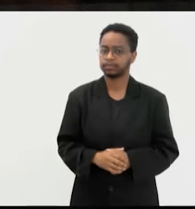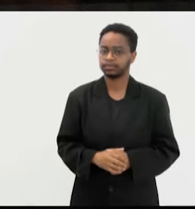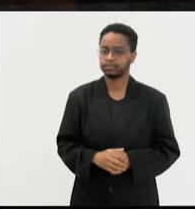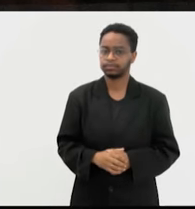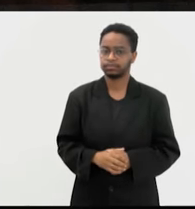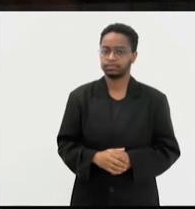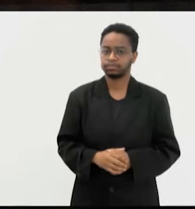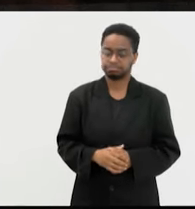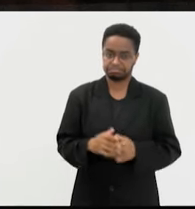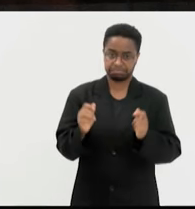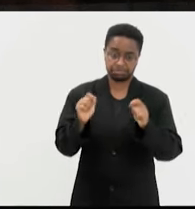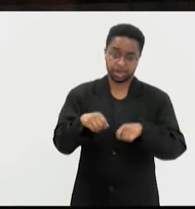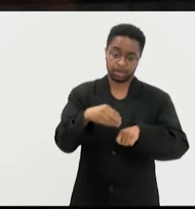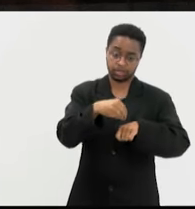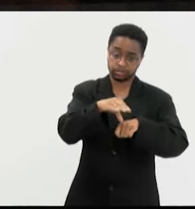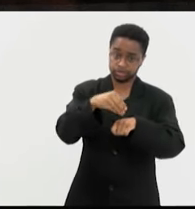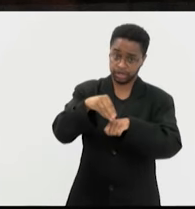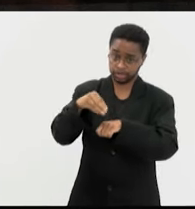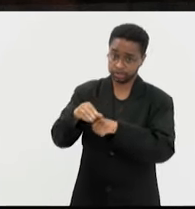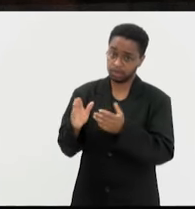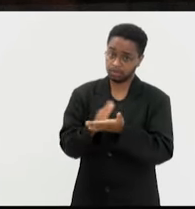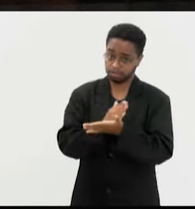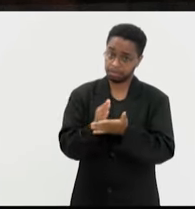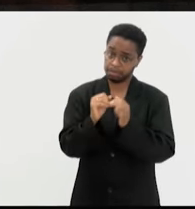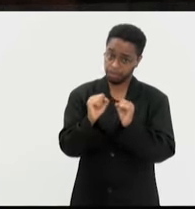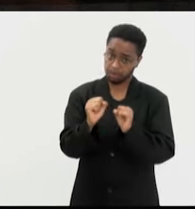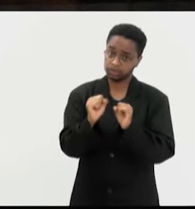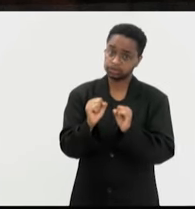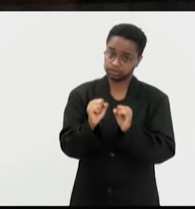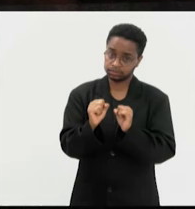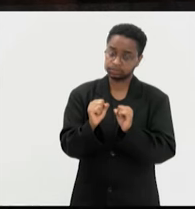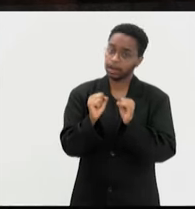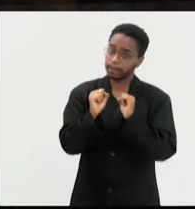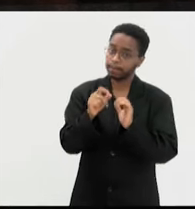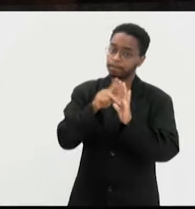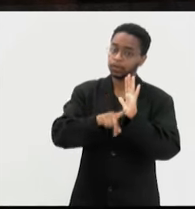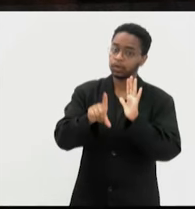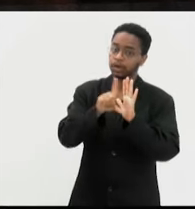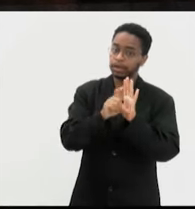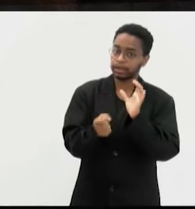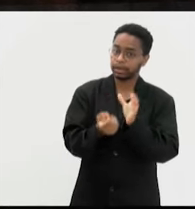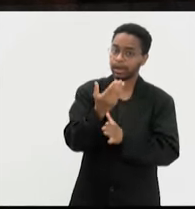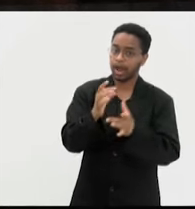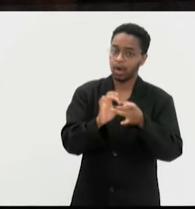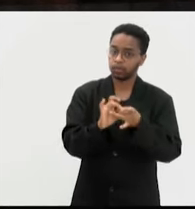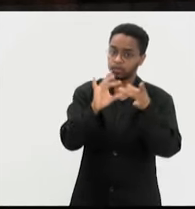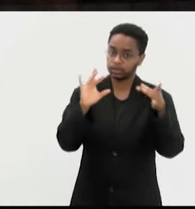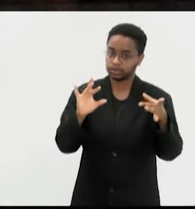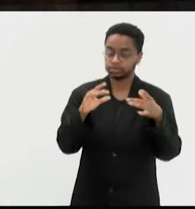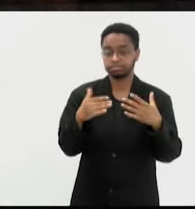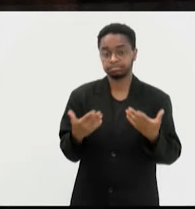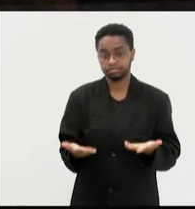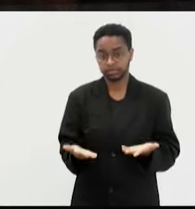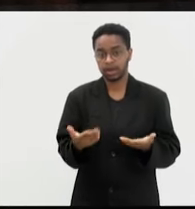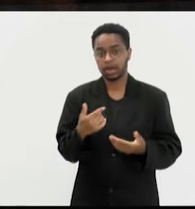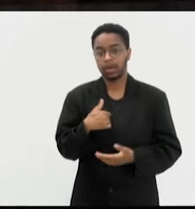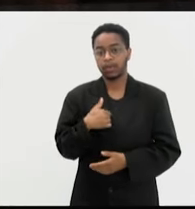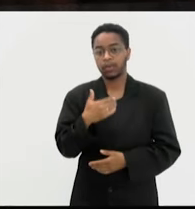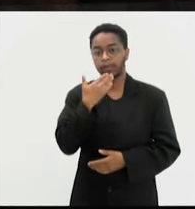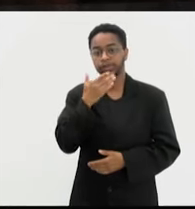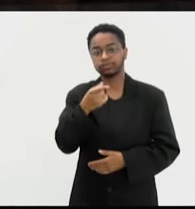podemos fazer algumas indicações podemos fazer alguns projetos de leis autorizativos que aí eu chamo